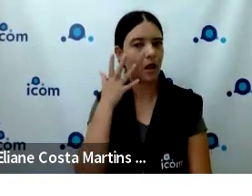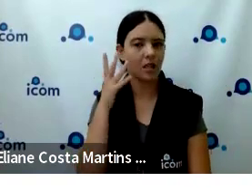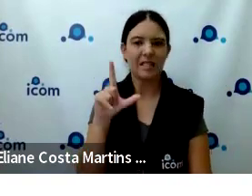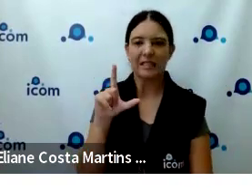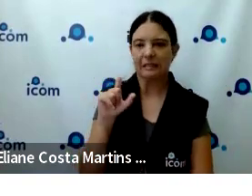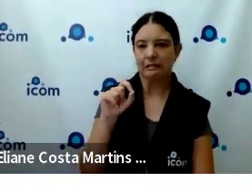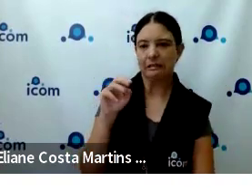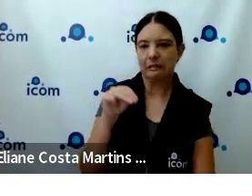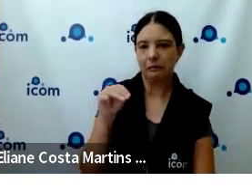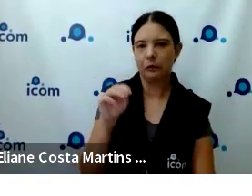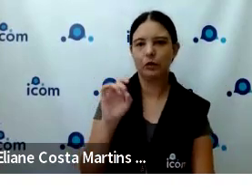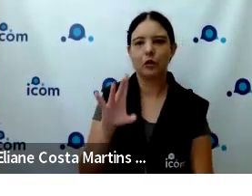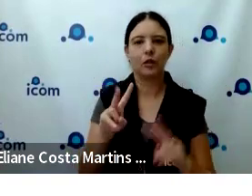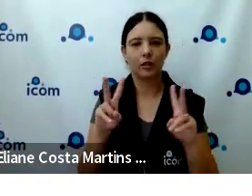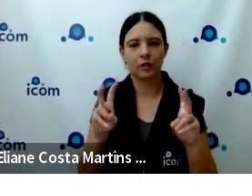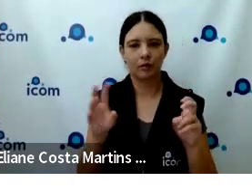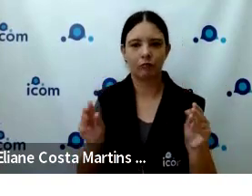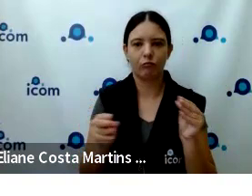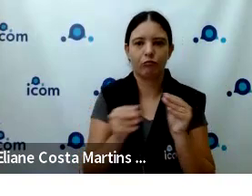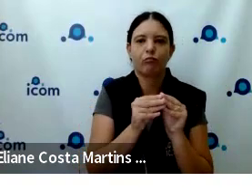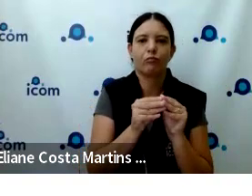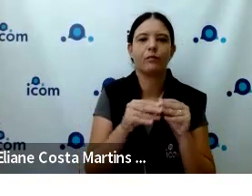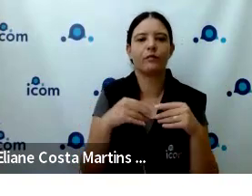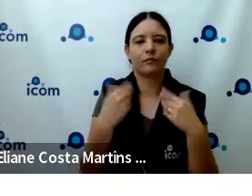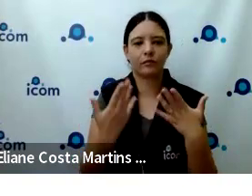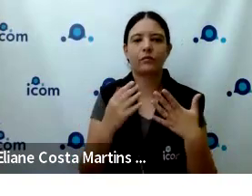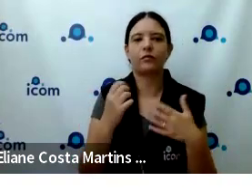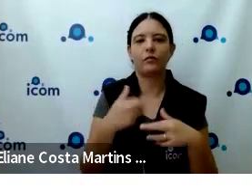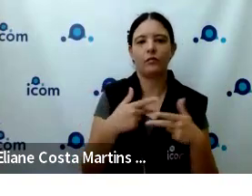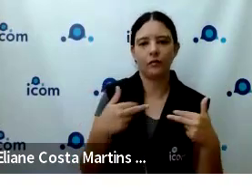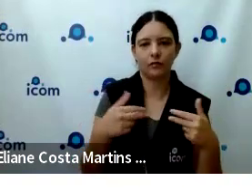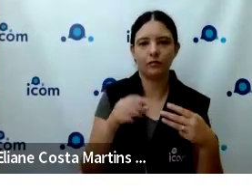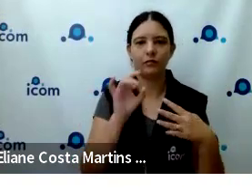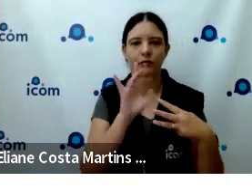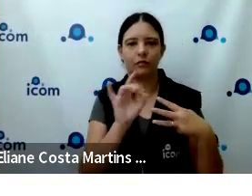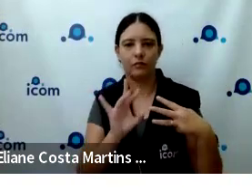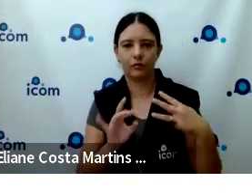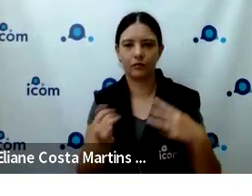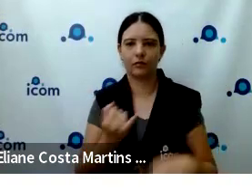sobre este tema. Vou limitar-me aos pontos mais importantes.